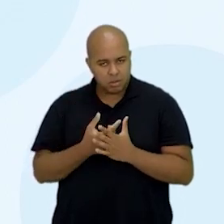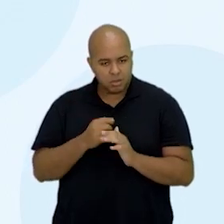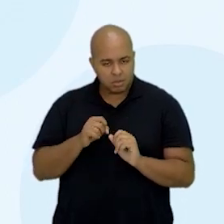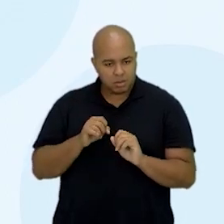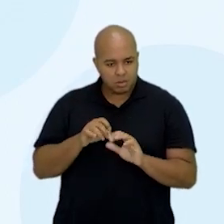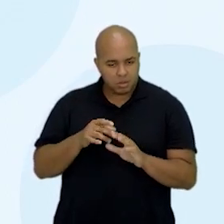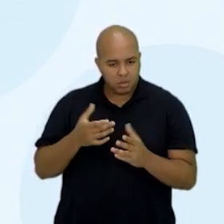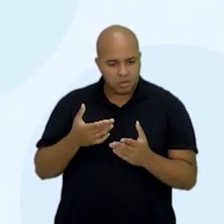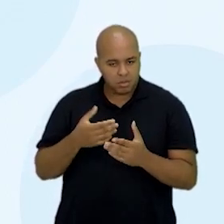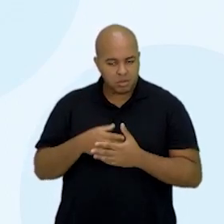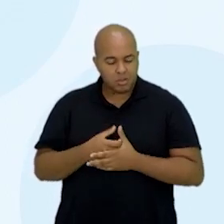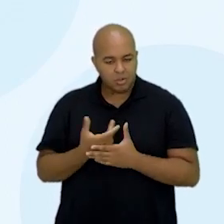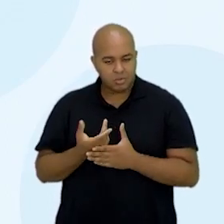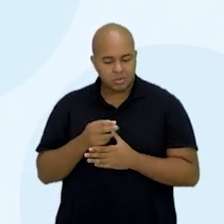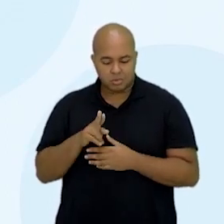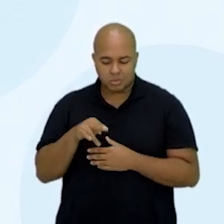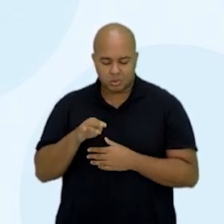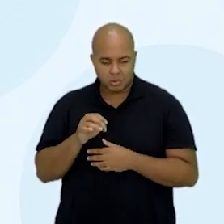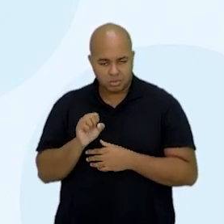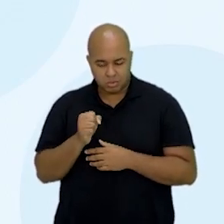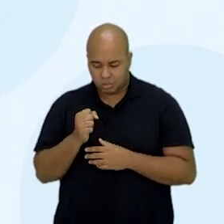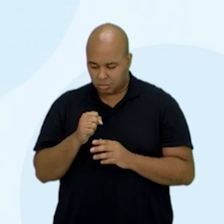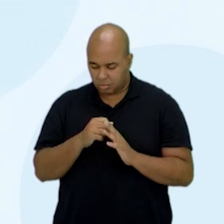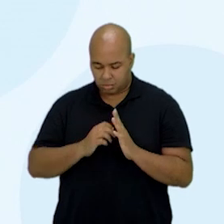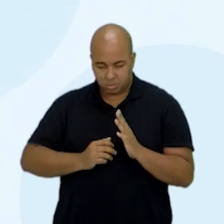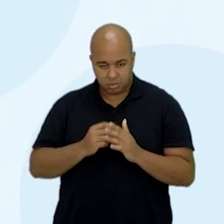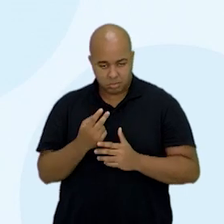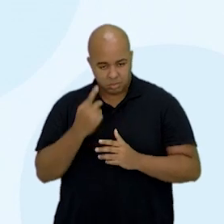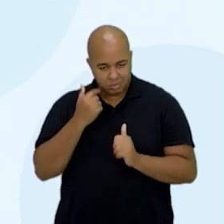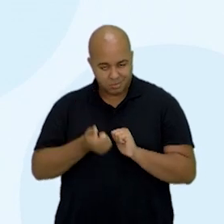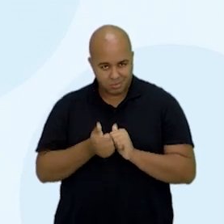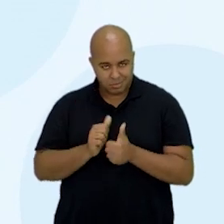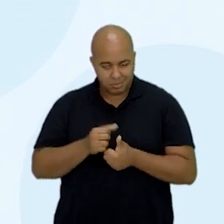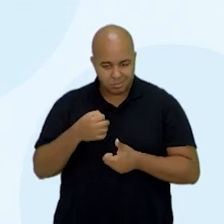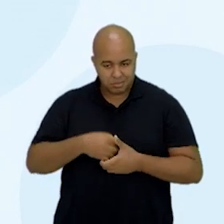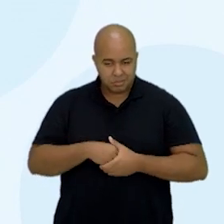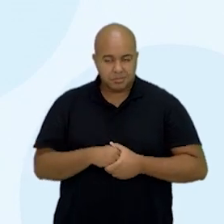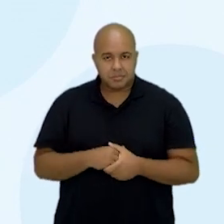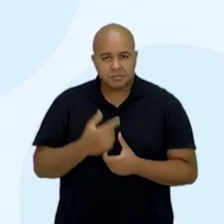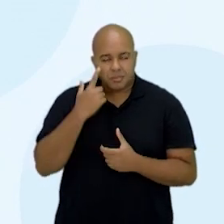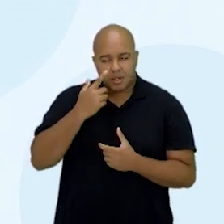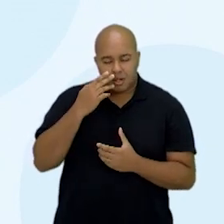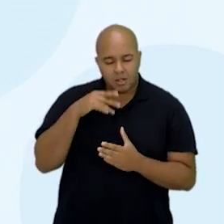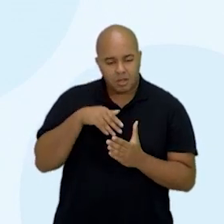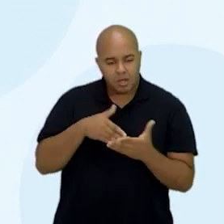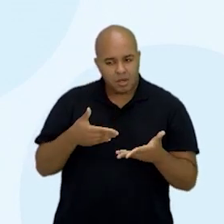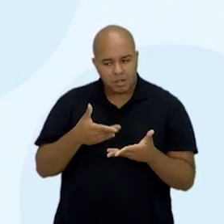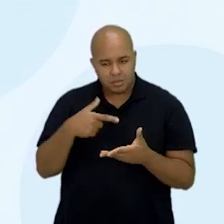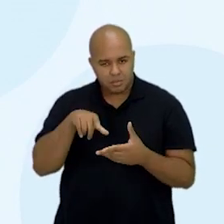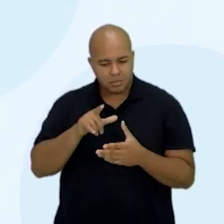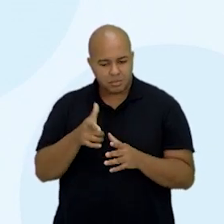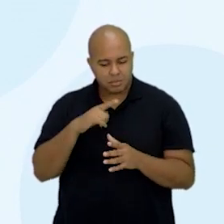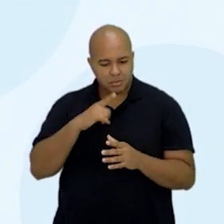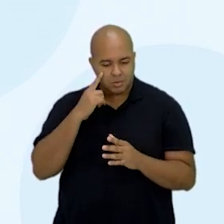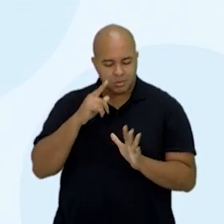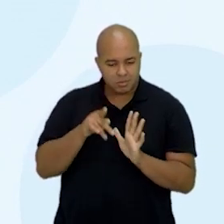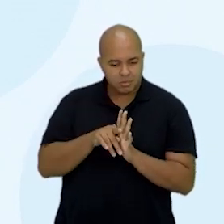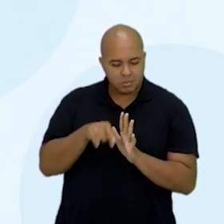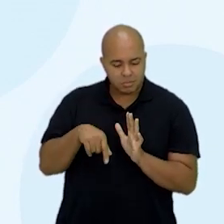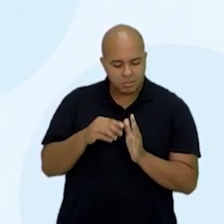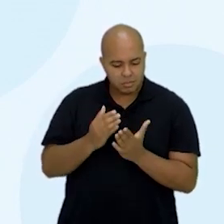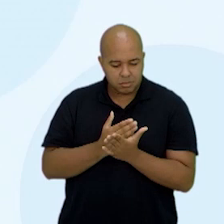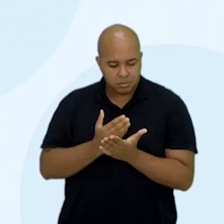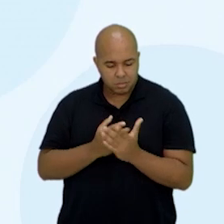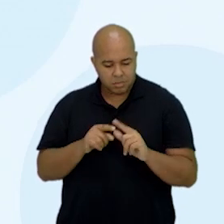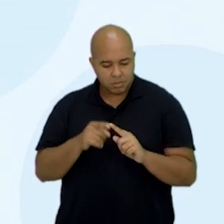hoje a unidade 8 lição 2 adaptada creio que essa altura do campeonato todo já tenham essa